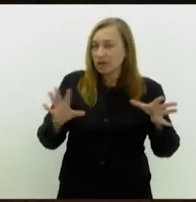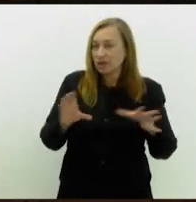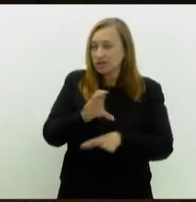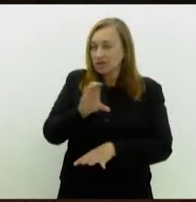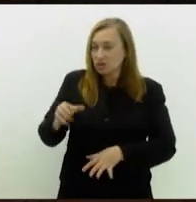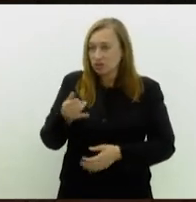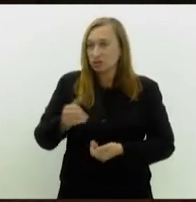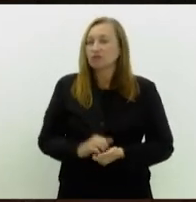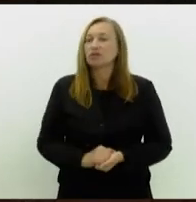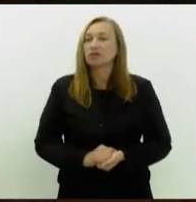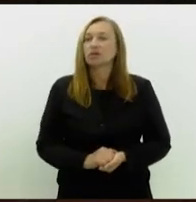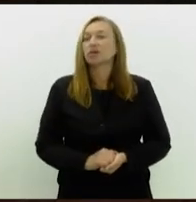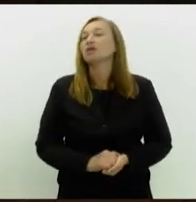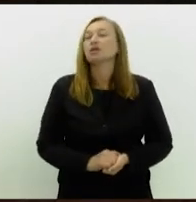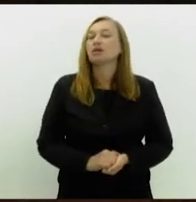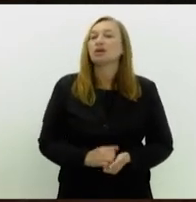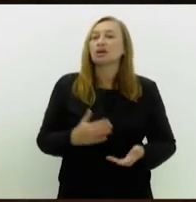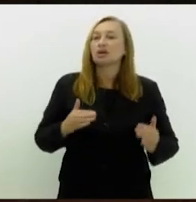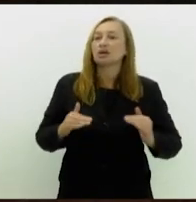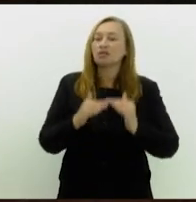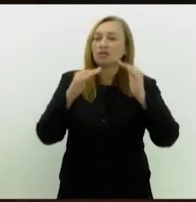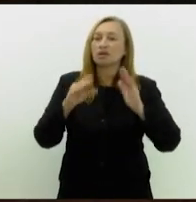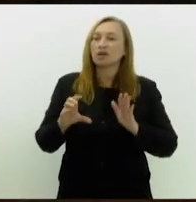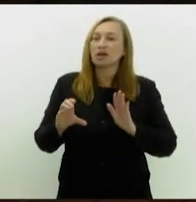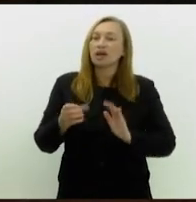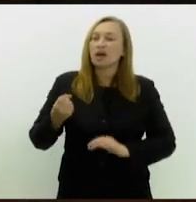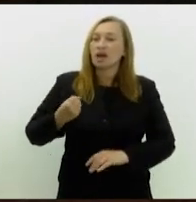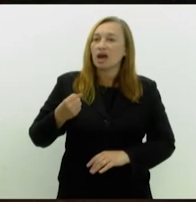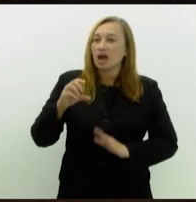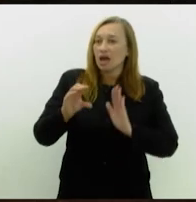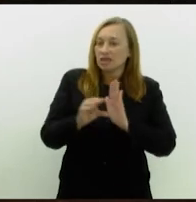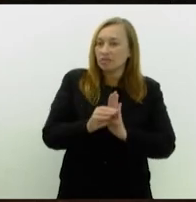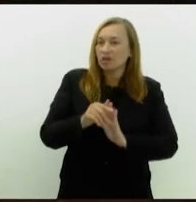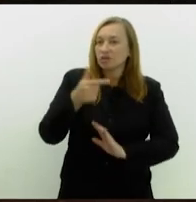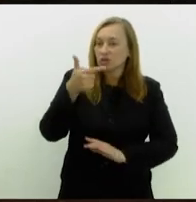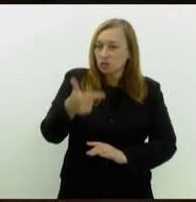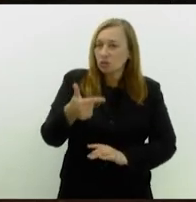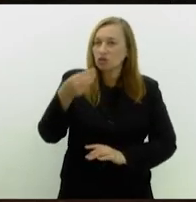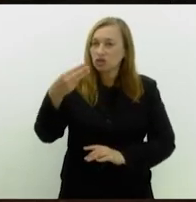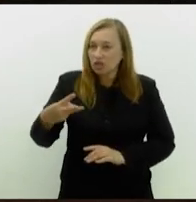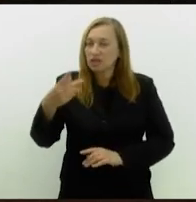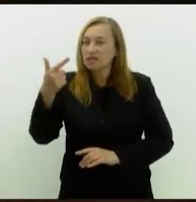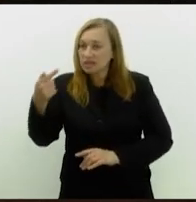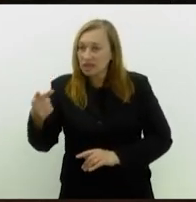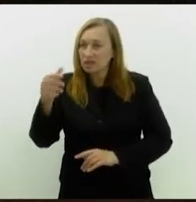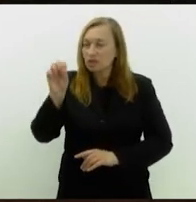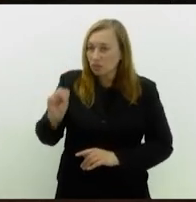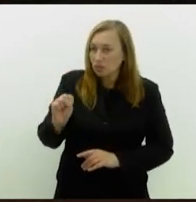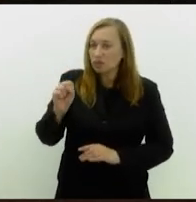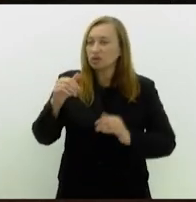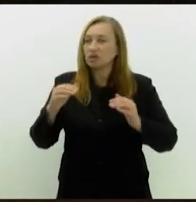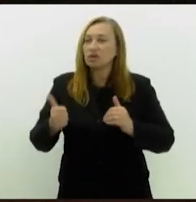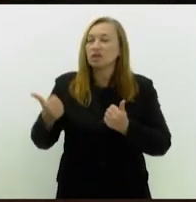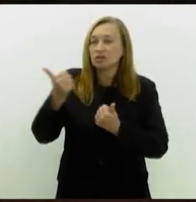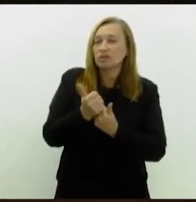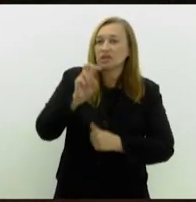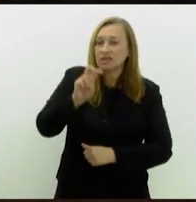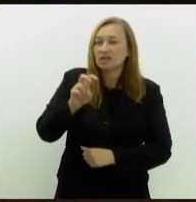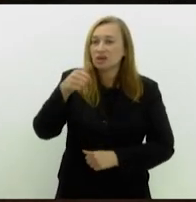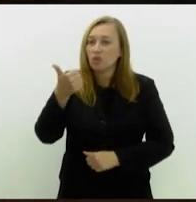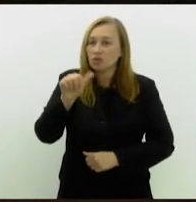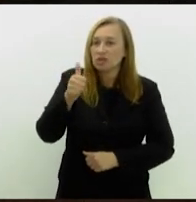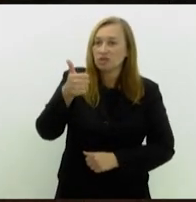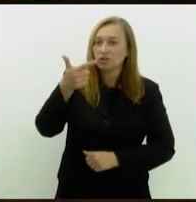ccj parecer é favorável à emendas número 2 3 6 7 8 e 23 de plenário favorável com subemenda as emendas 5